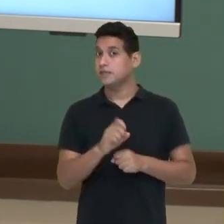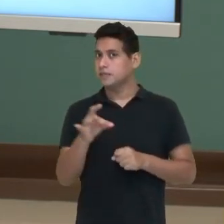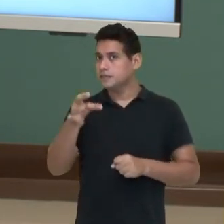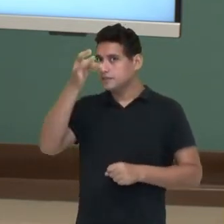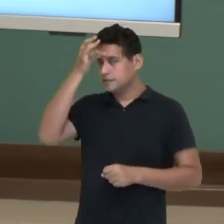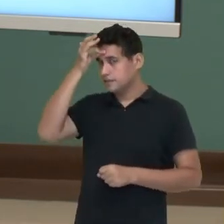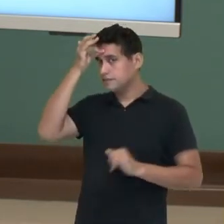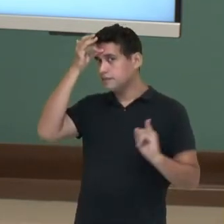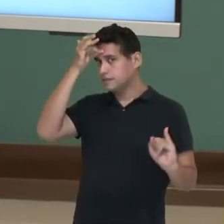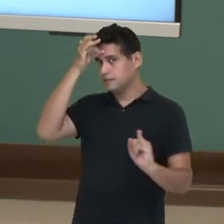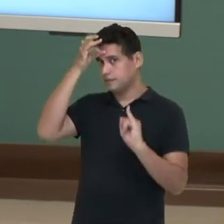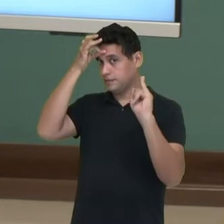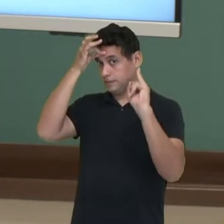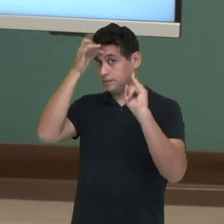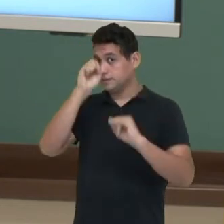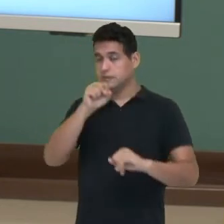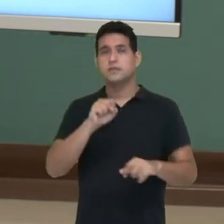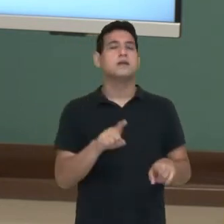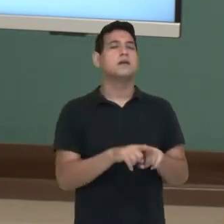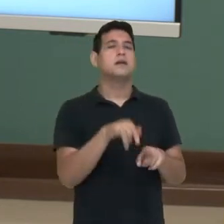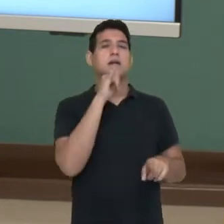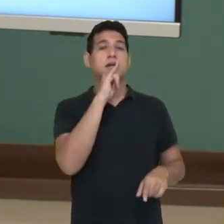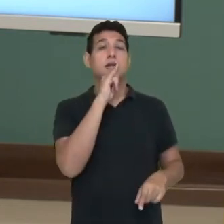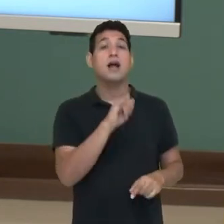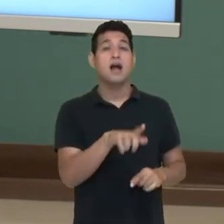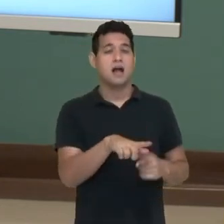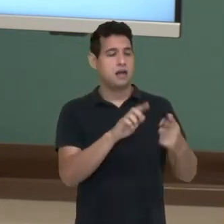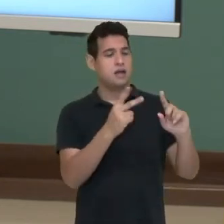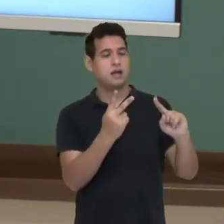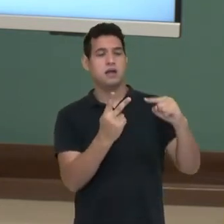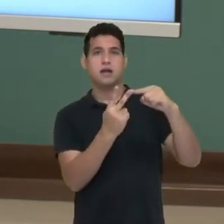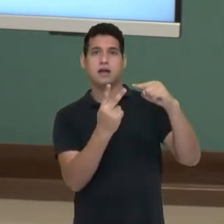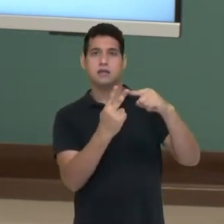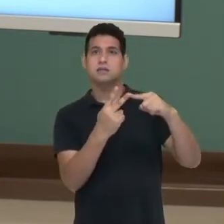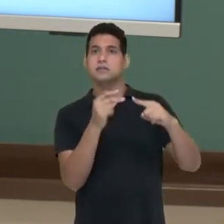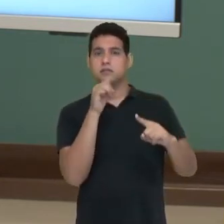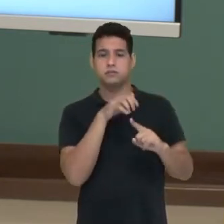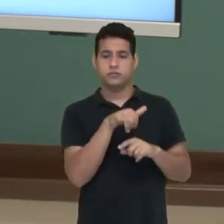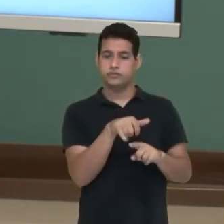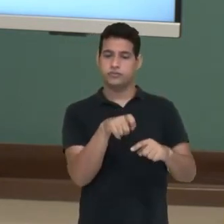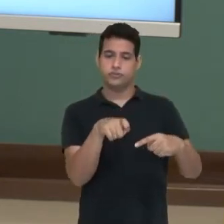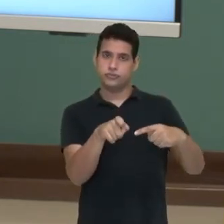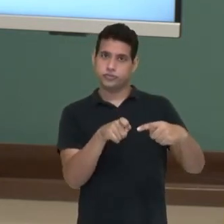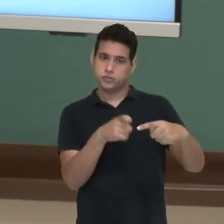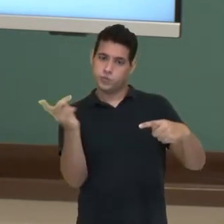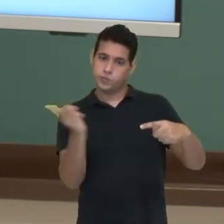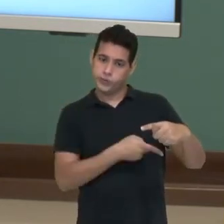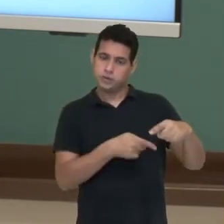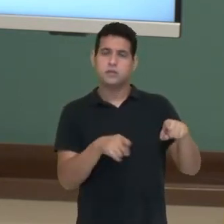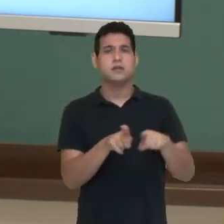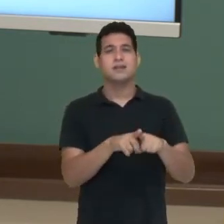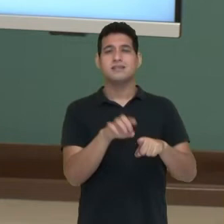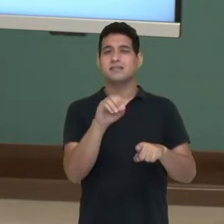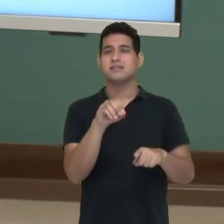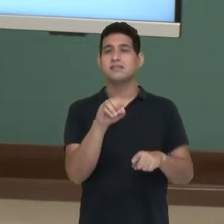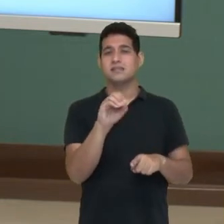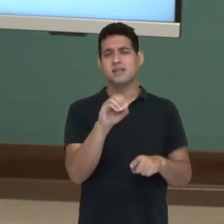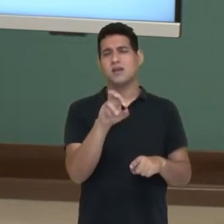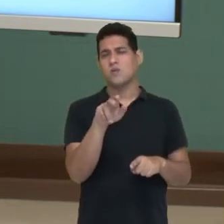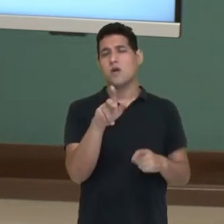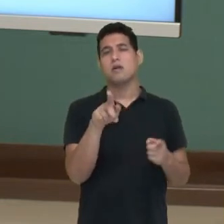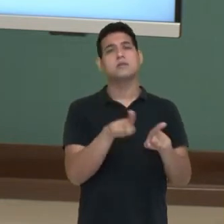isso que é bem importante. Onde a raiz é onde corta no eixo X, só fazer a função igual a zero, o Y igual a